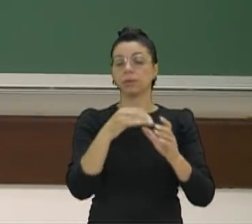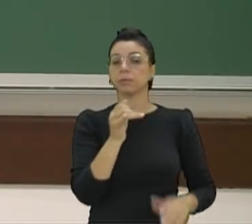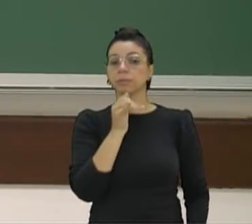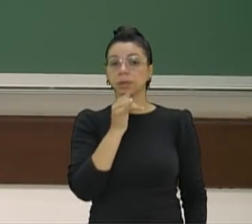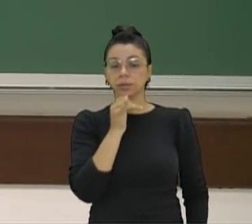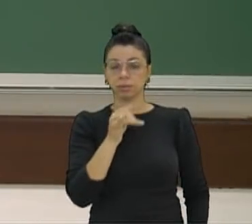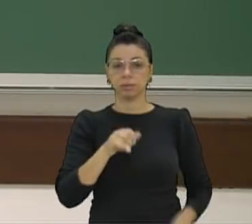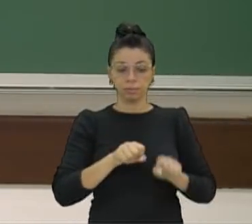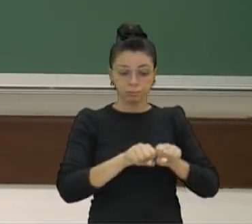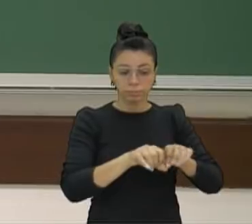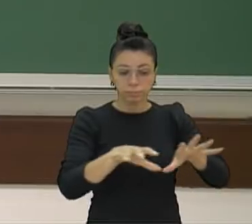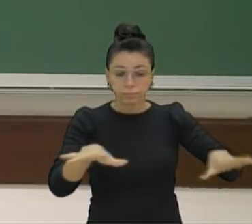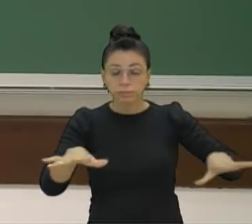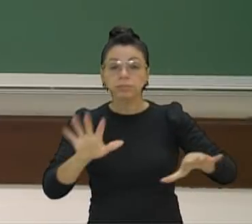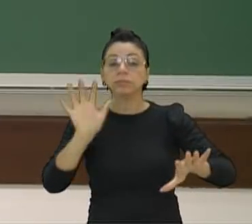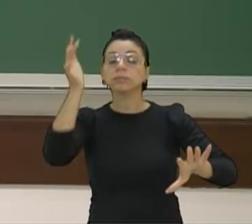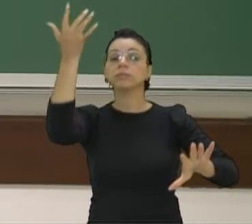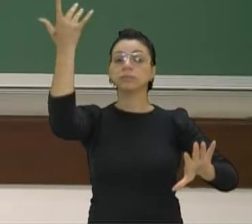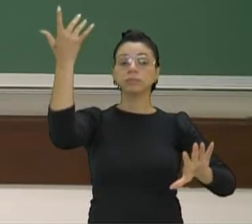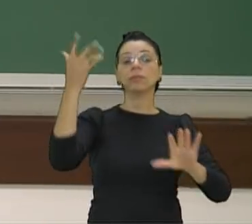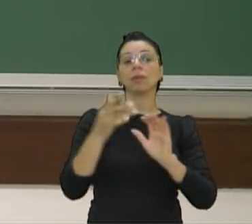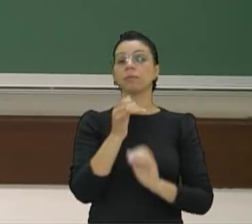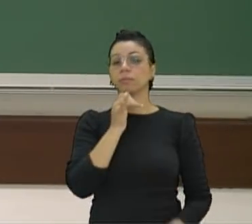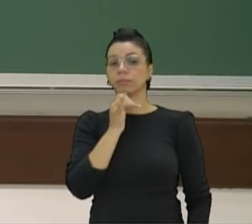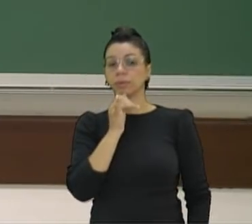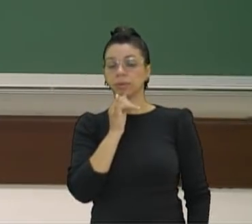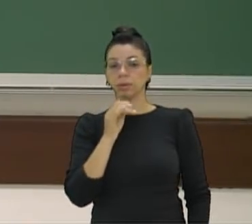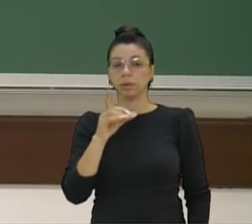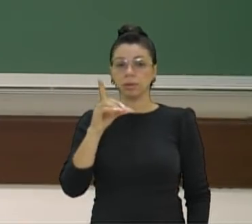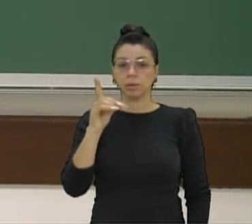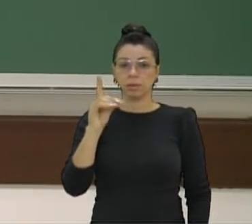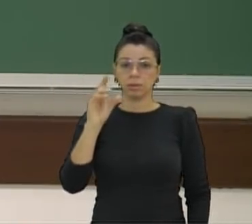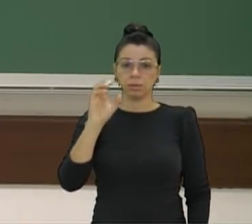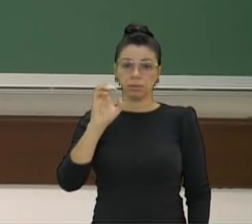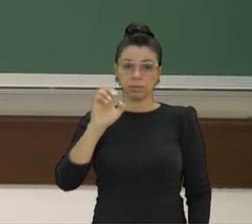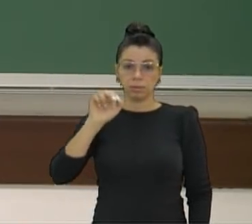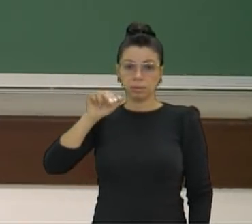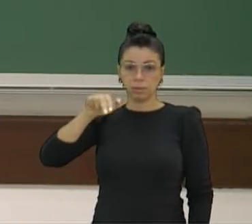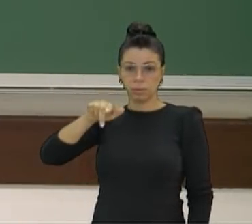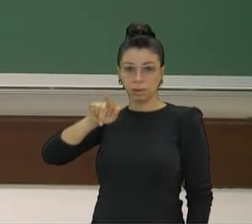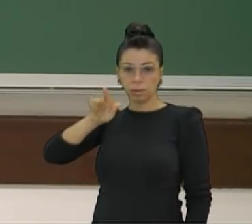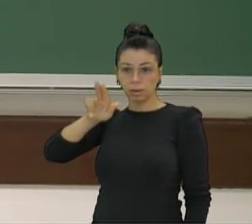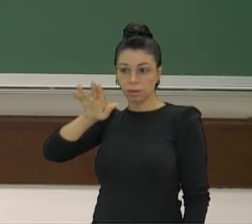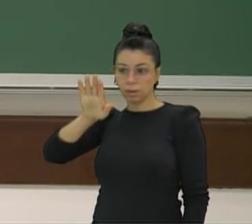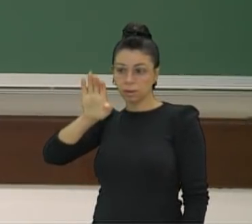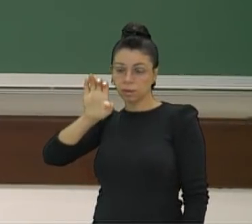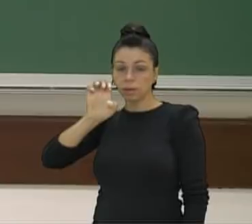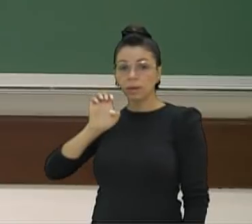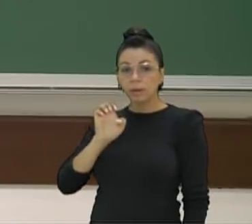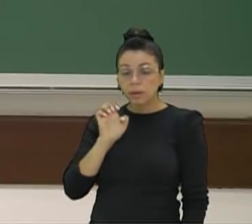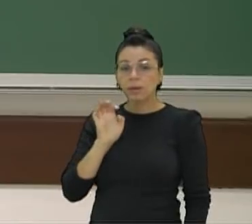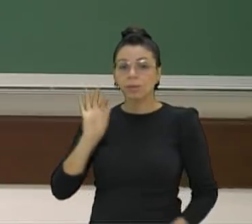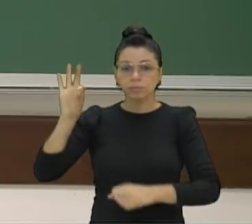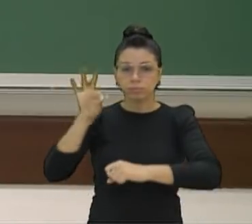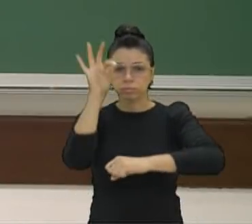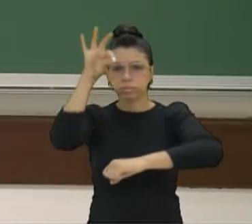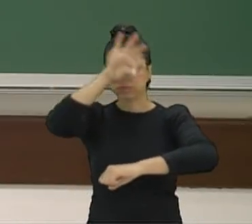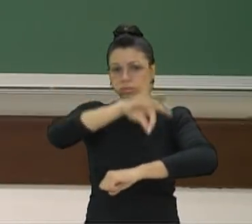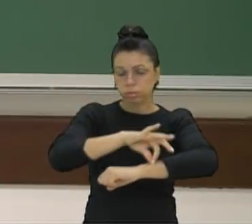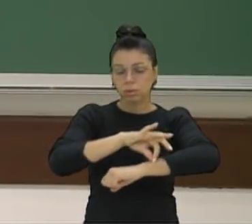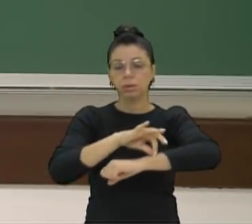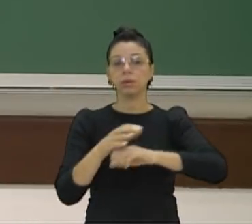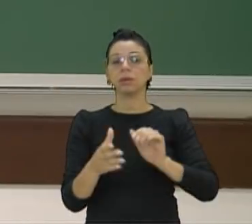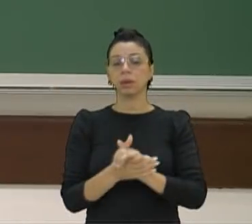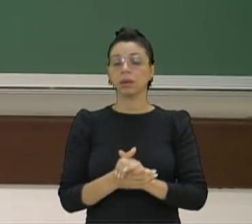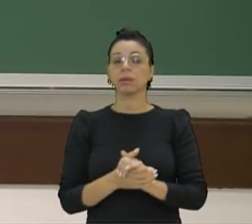uma epidemia é o que acontece com a dengue. Nós estamos vivendo uma pandemia e também uma epidemia, no caso